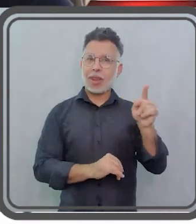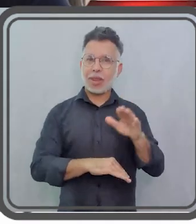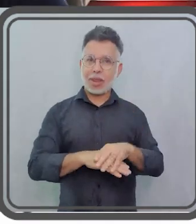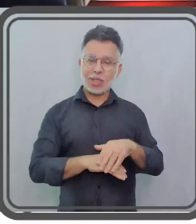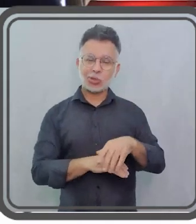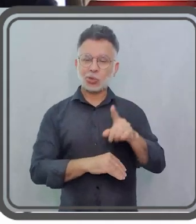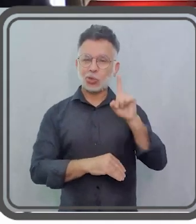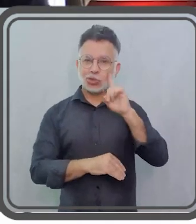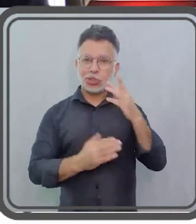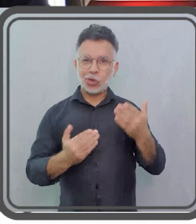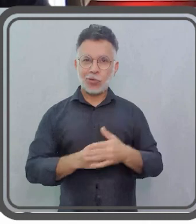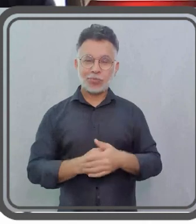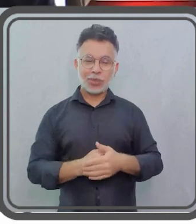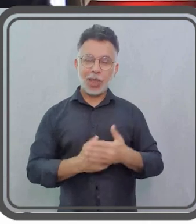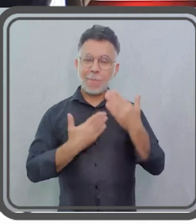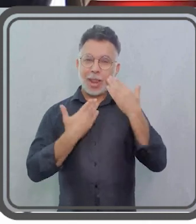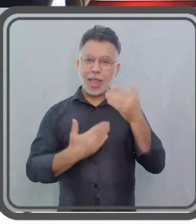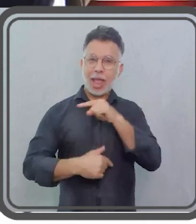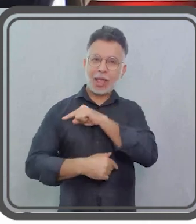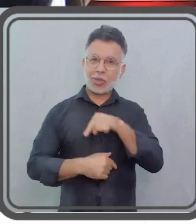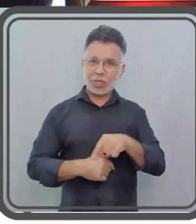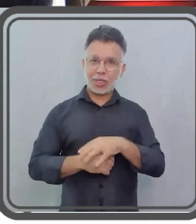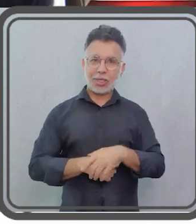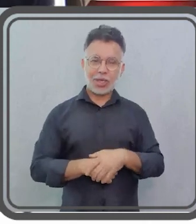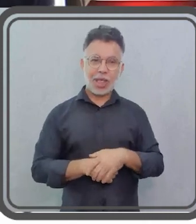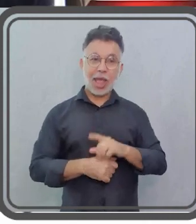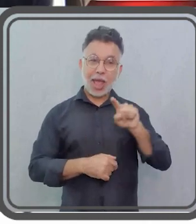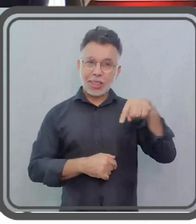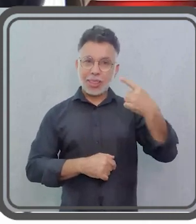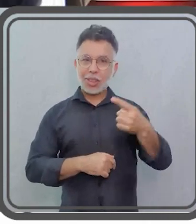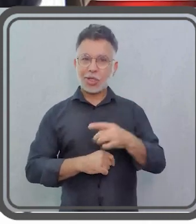dia de hoje. Nestor, muito obrigado pela presença. Até a nossa